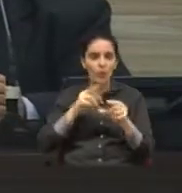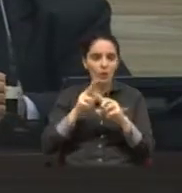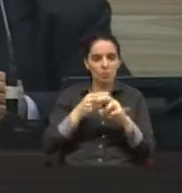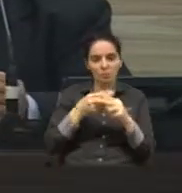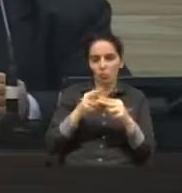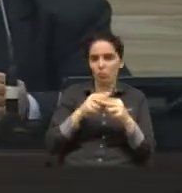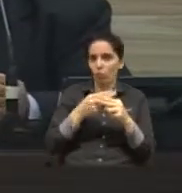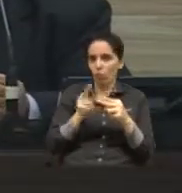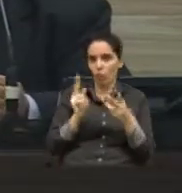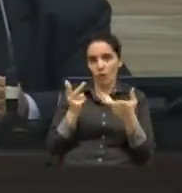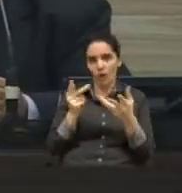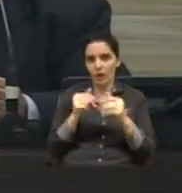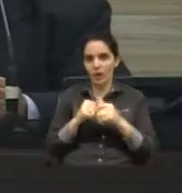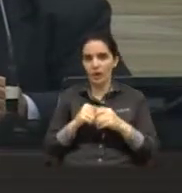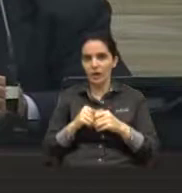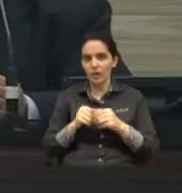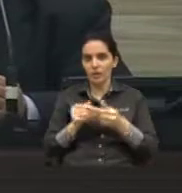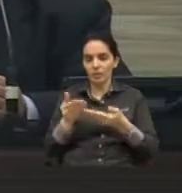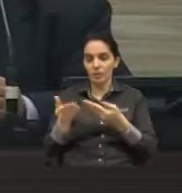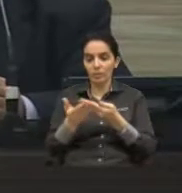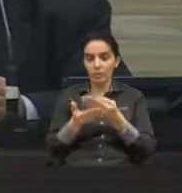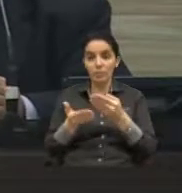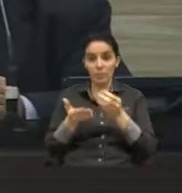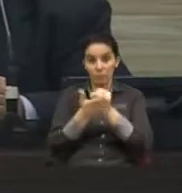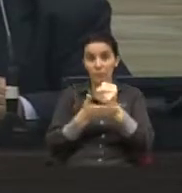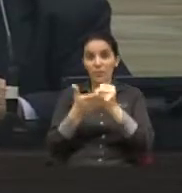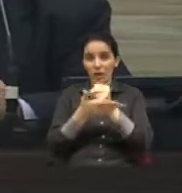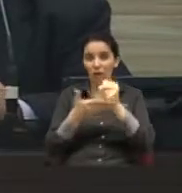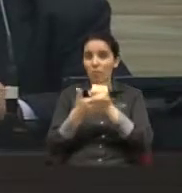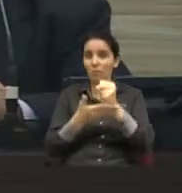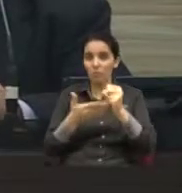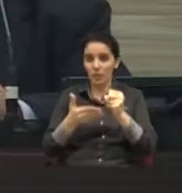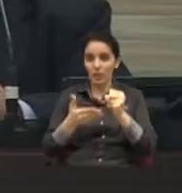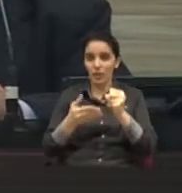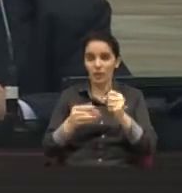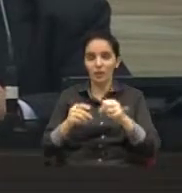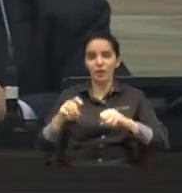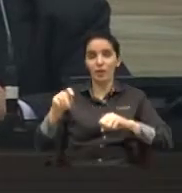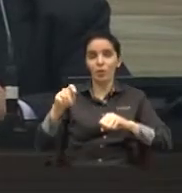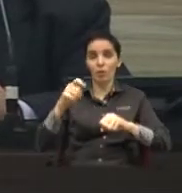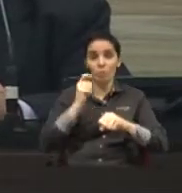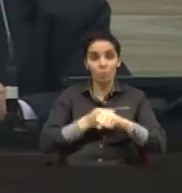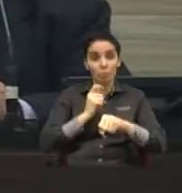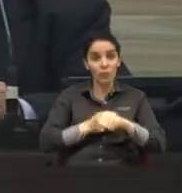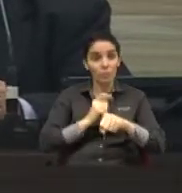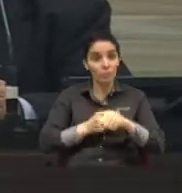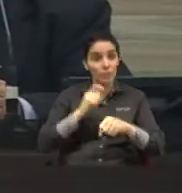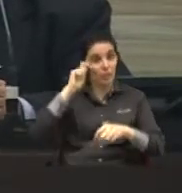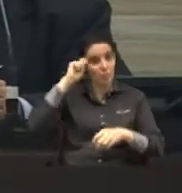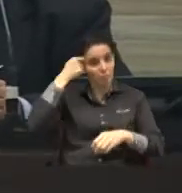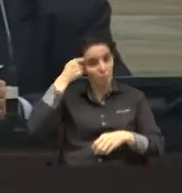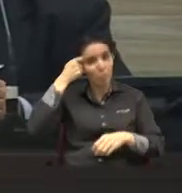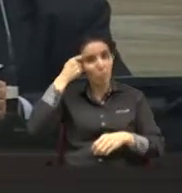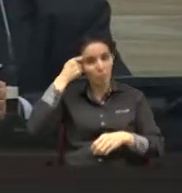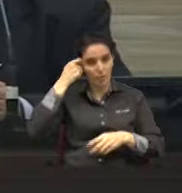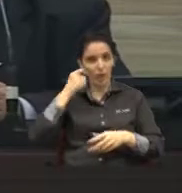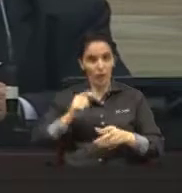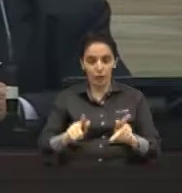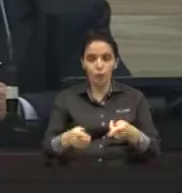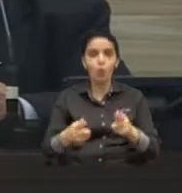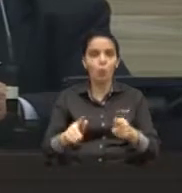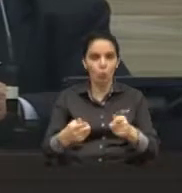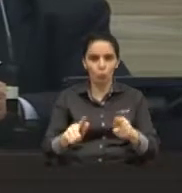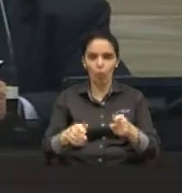A base desses tabletes é de carvão, que é um metal pesado, que também traduz e também provoca